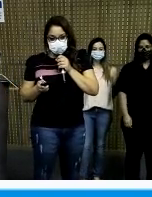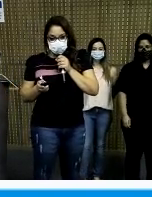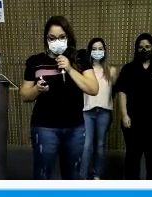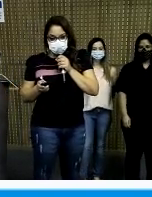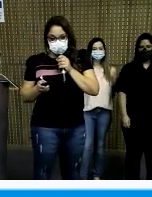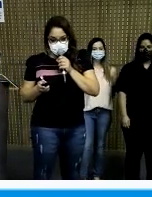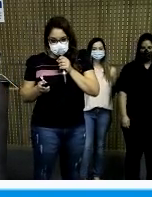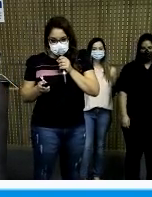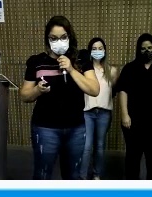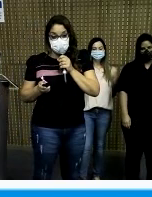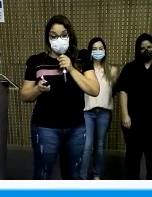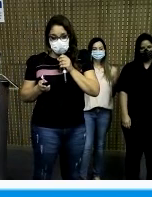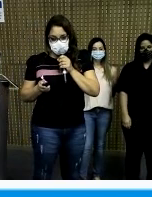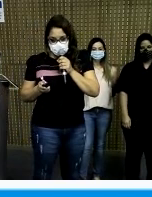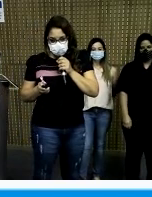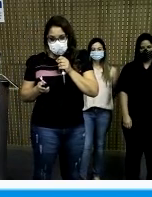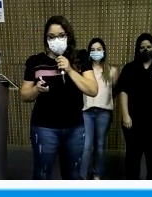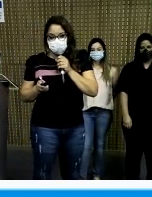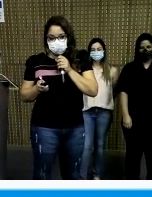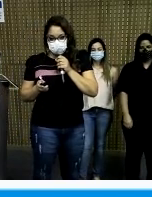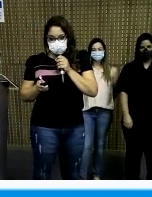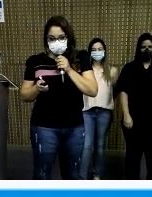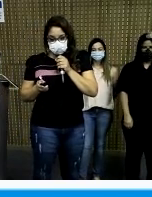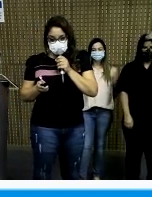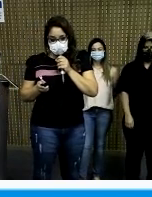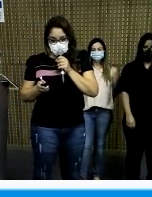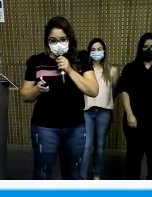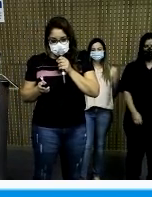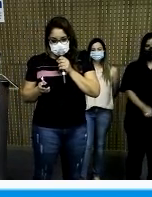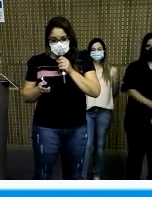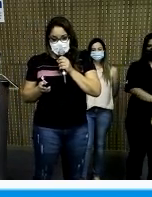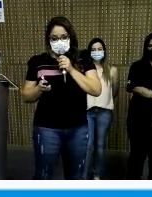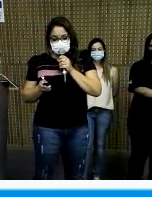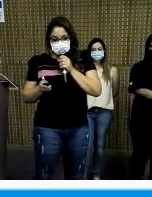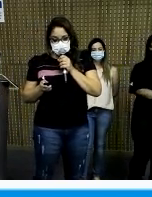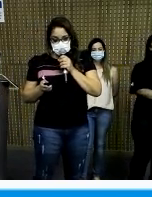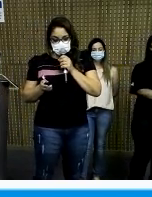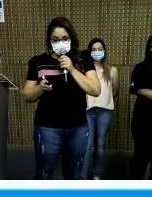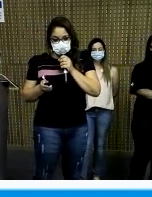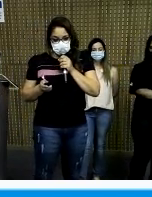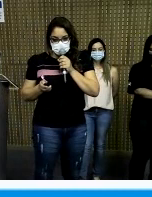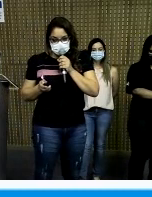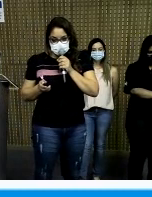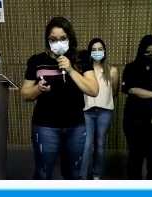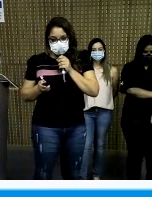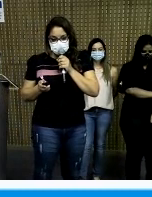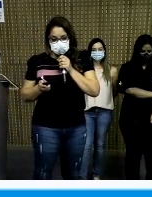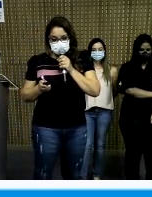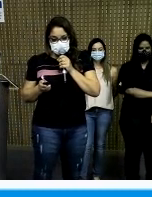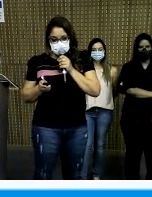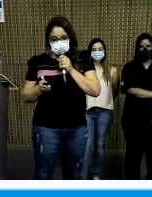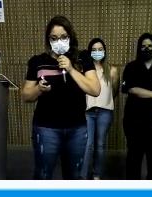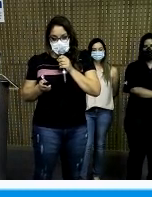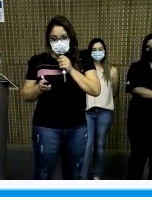46,45% de consultas médicas, de enfermagem e visitas domiciliares. Dessas 1.080 da população, nós